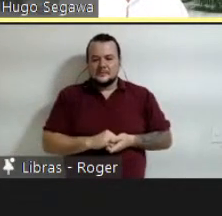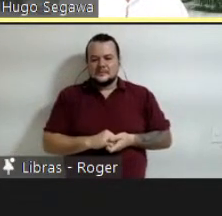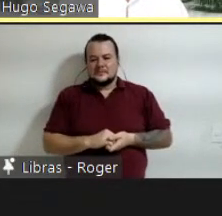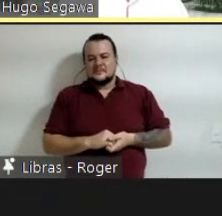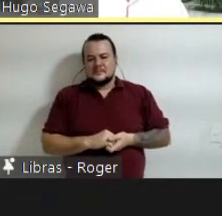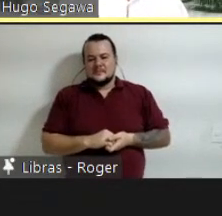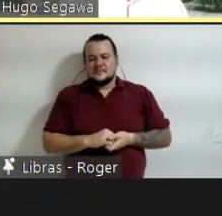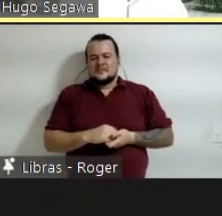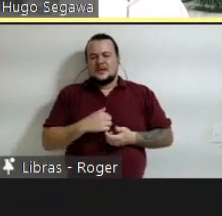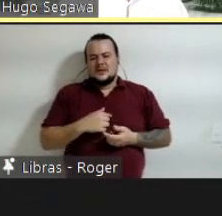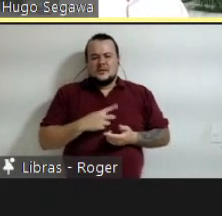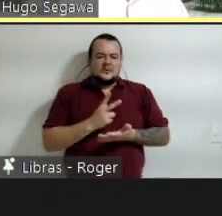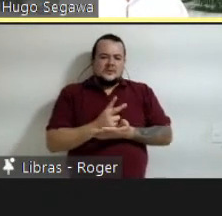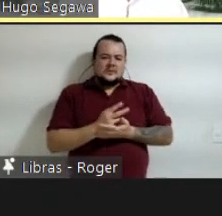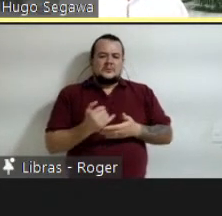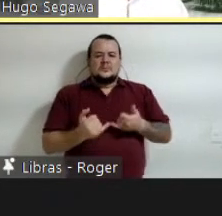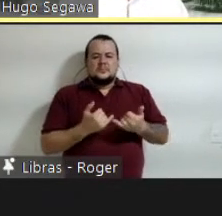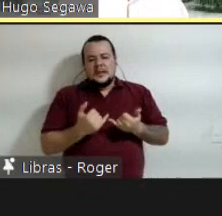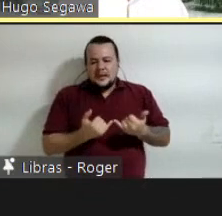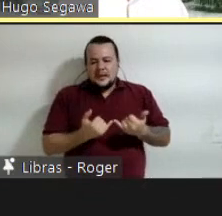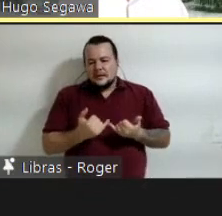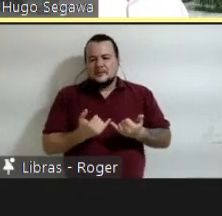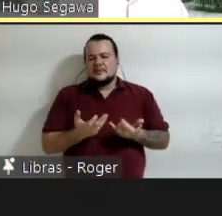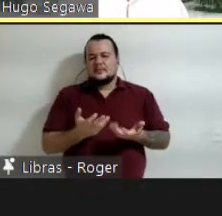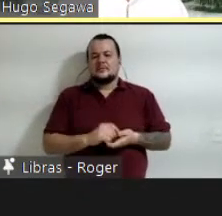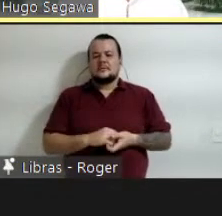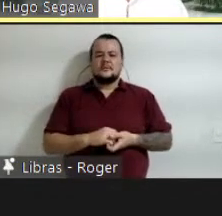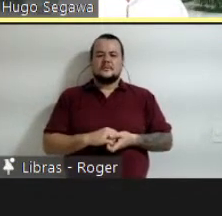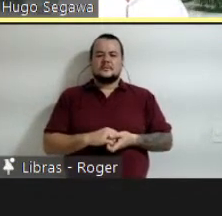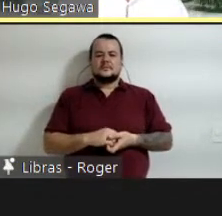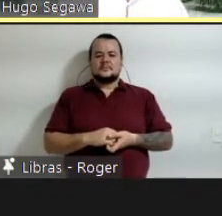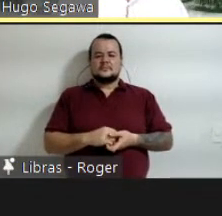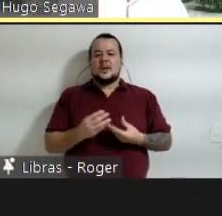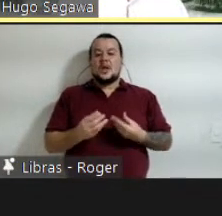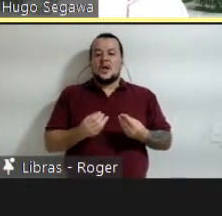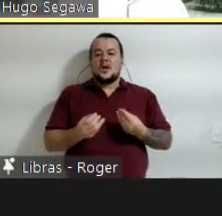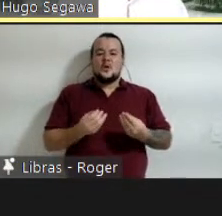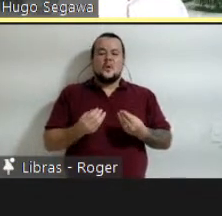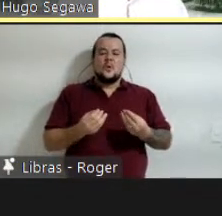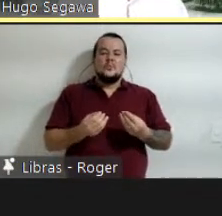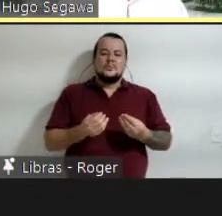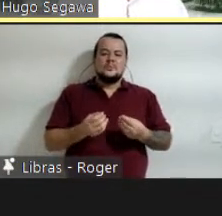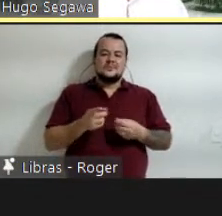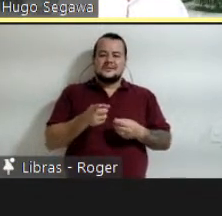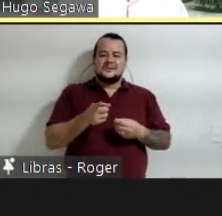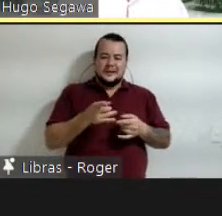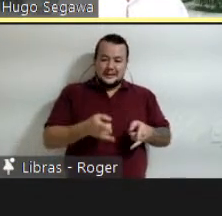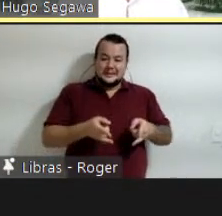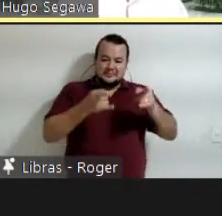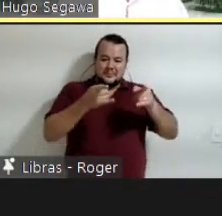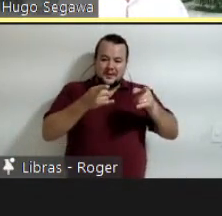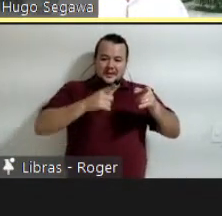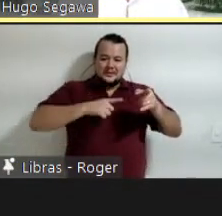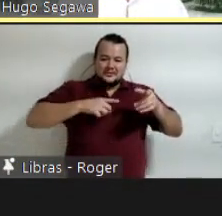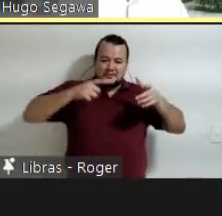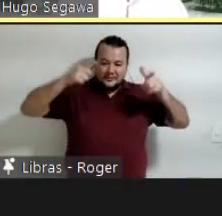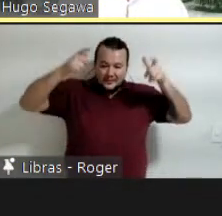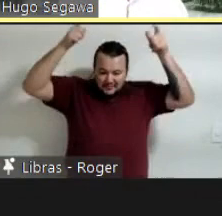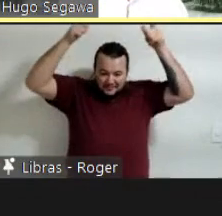a brincadeira, né? Mas eu digo assim, como se esse prédio fosse coroado com a rodoviária de Londrina do